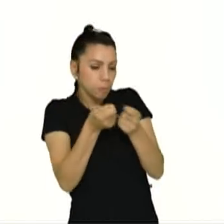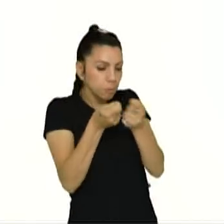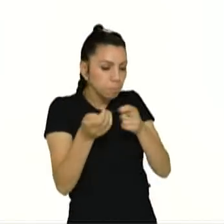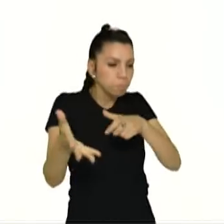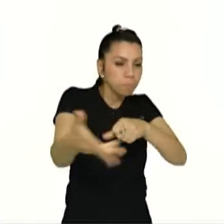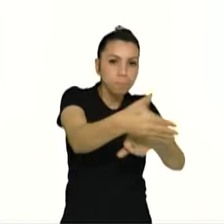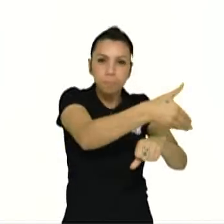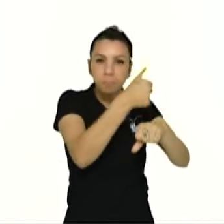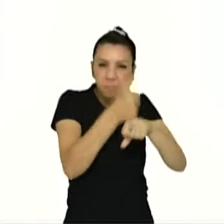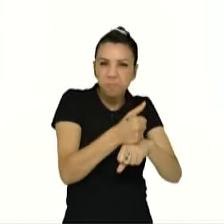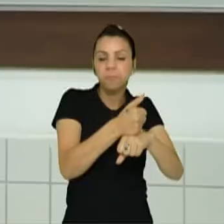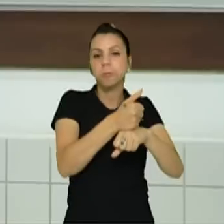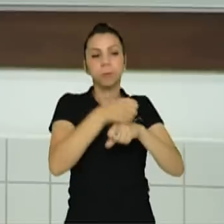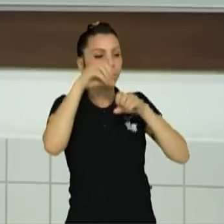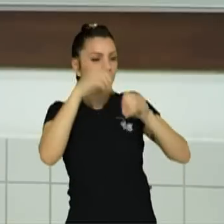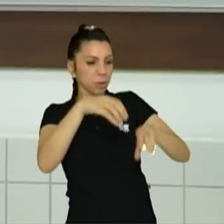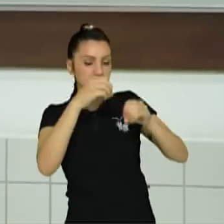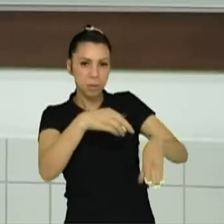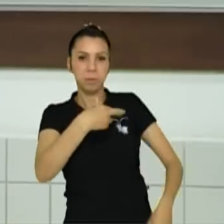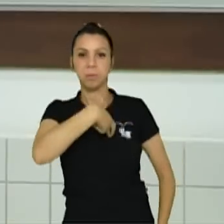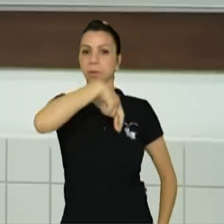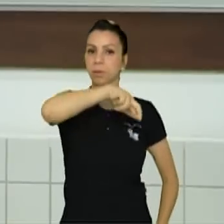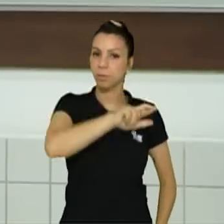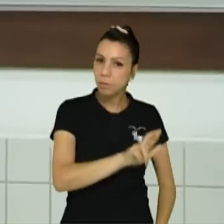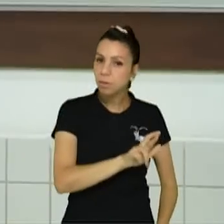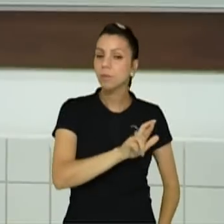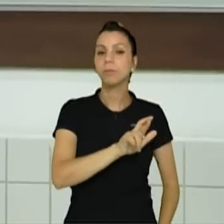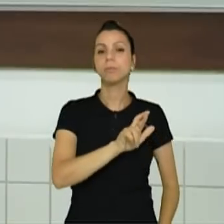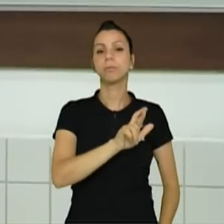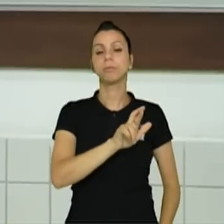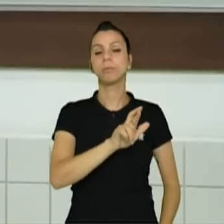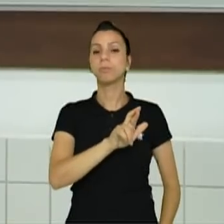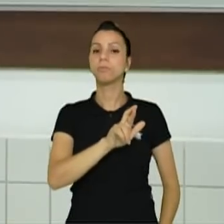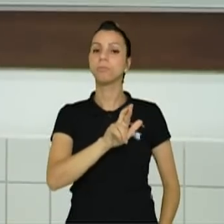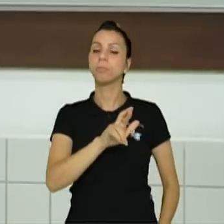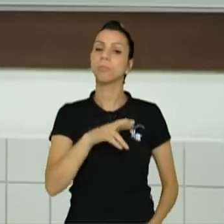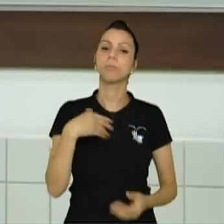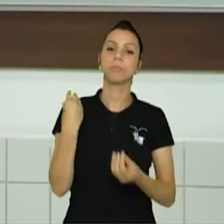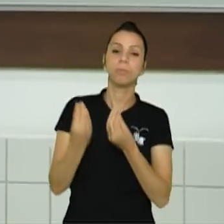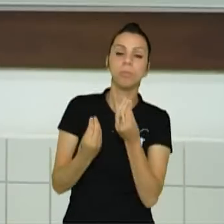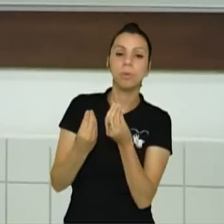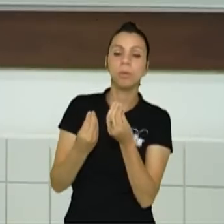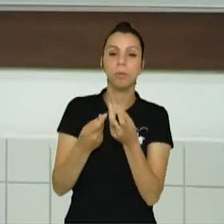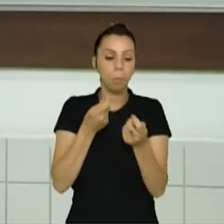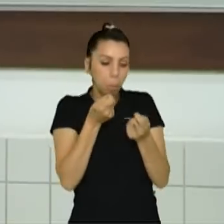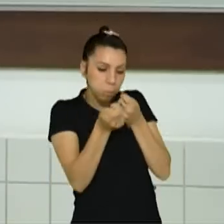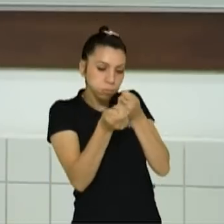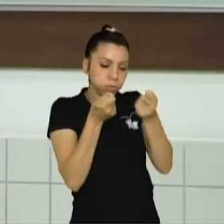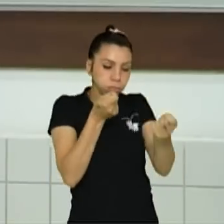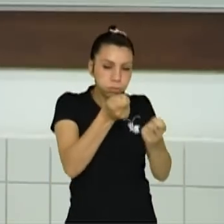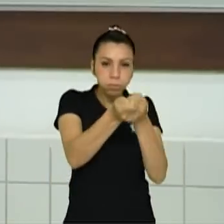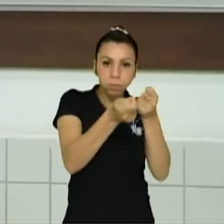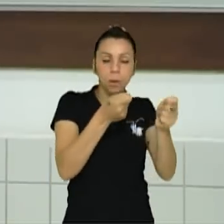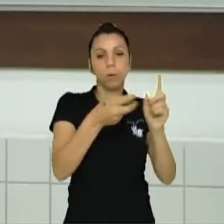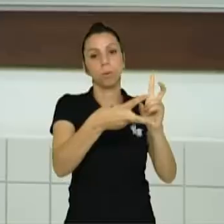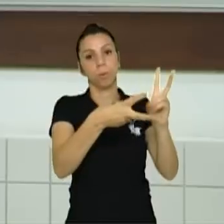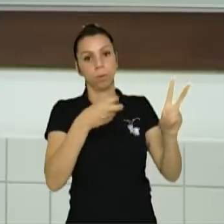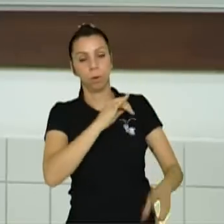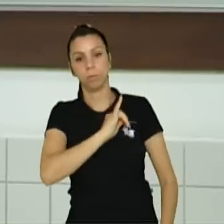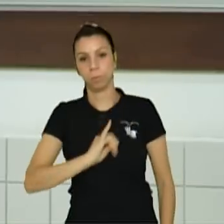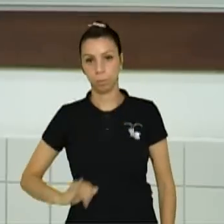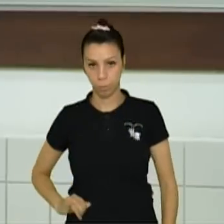de catequização, era uma visão de manter os indígenas controlados pelo